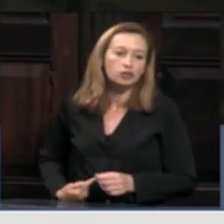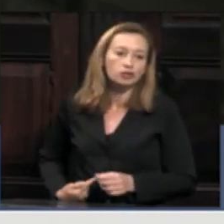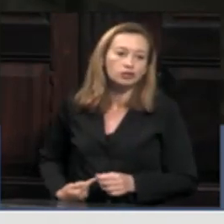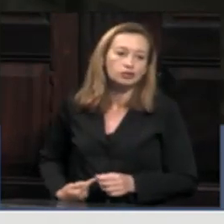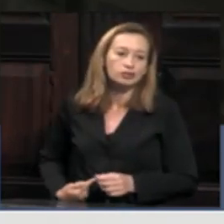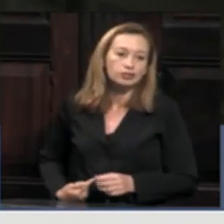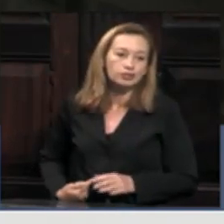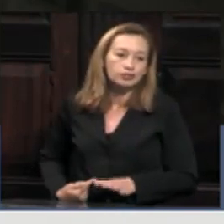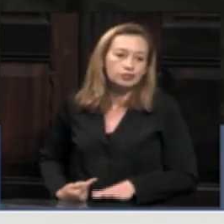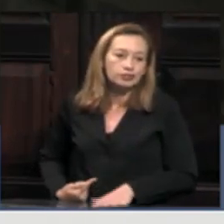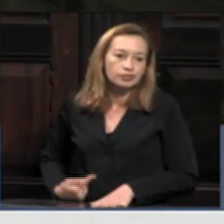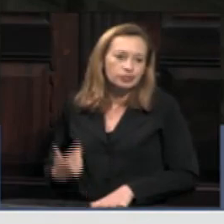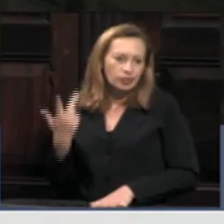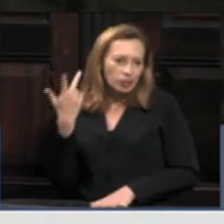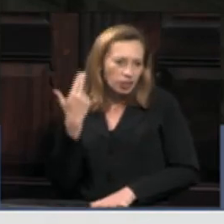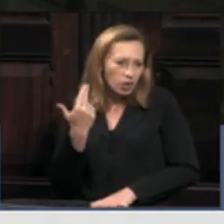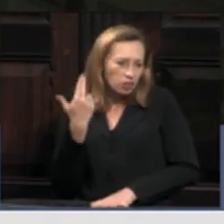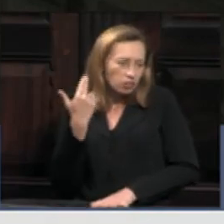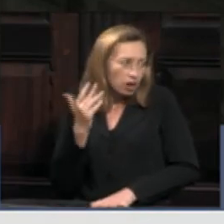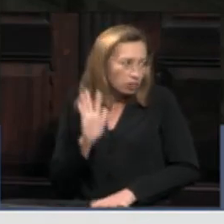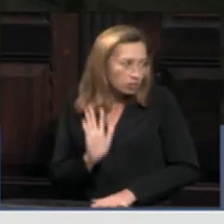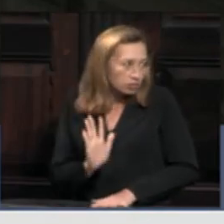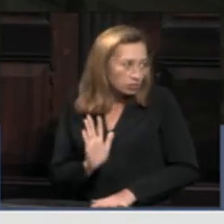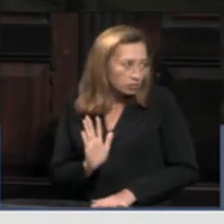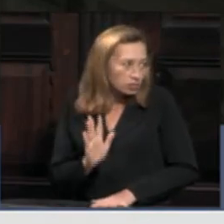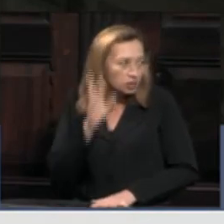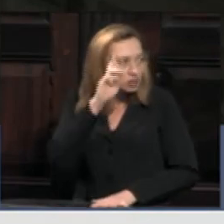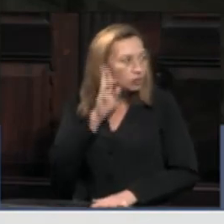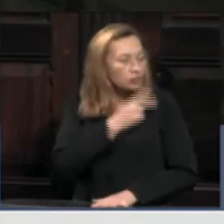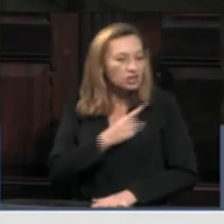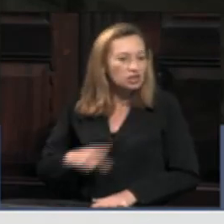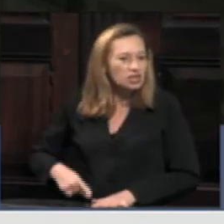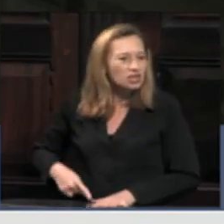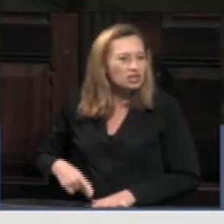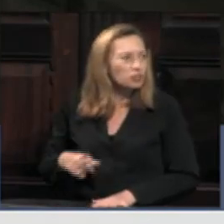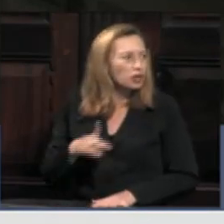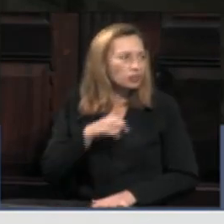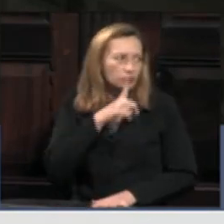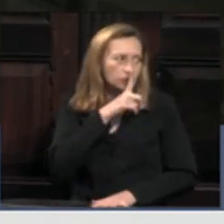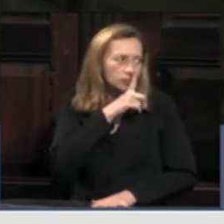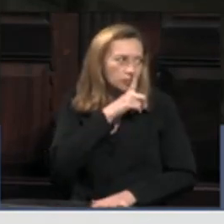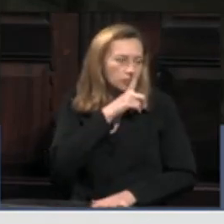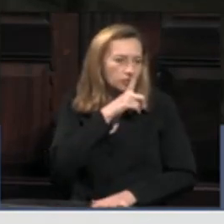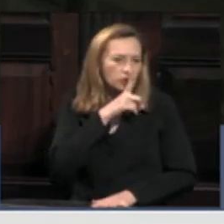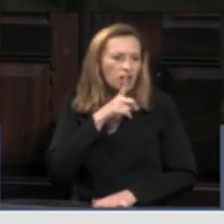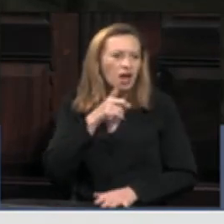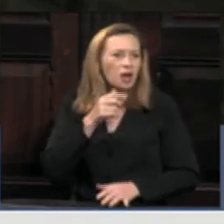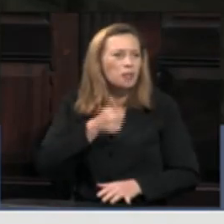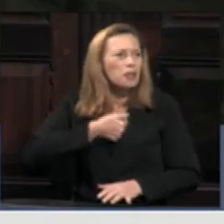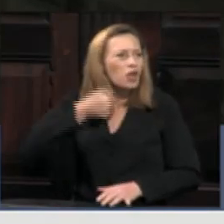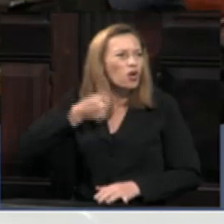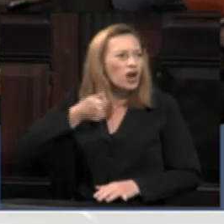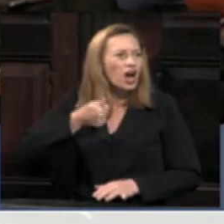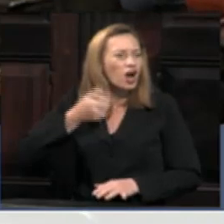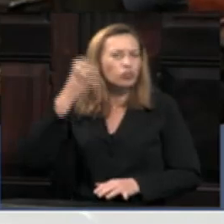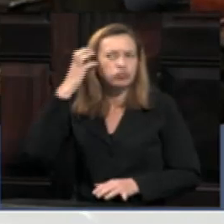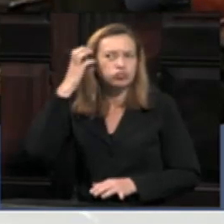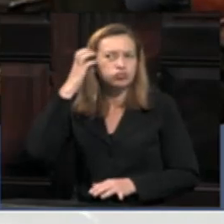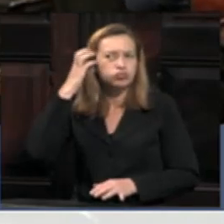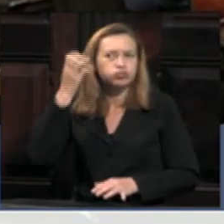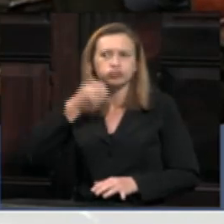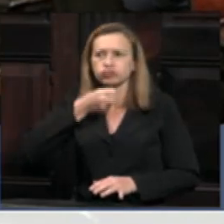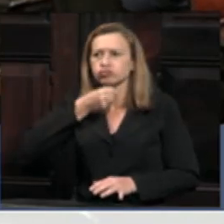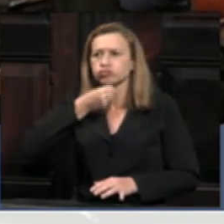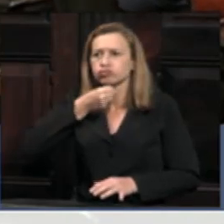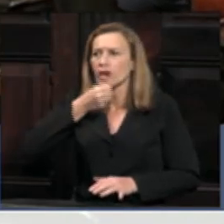Senhor presidente, manda melhorar esse som aí. Por favor, melhorar o som aqui do microfone